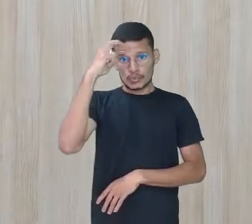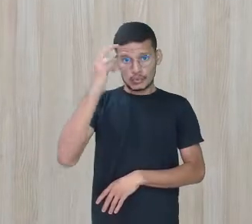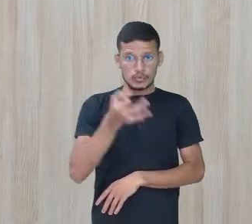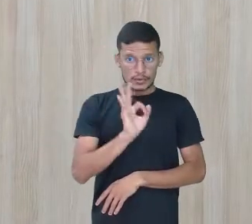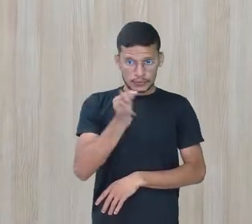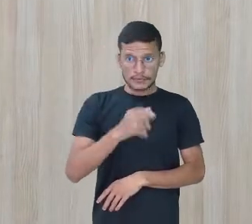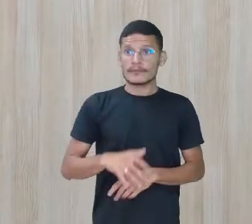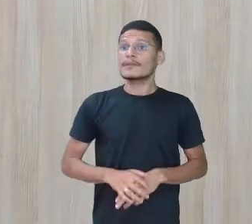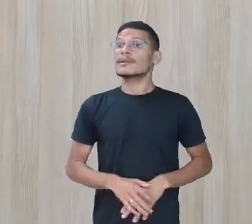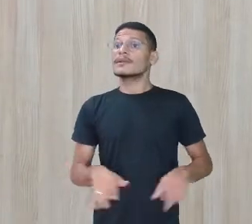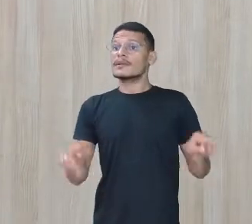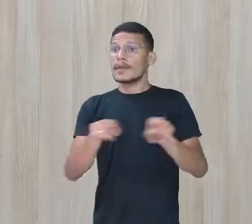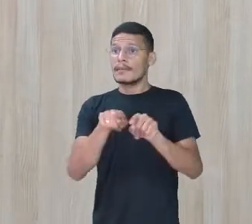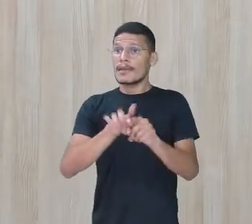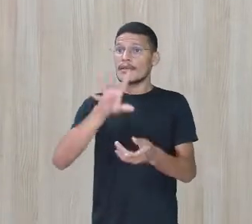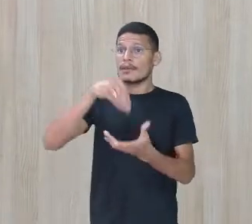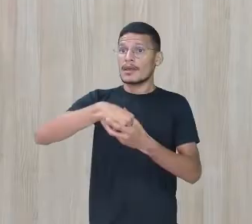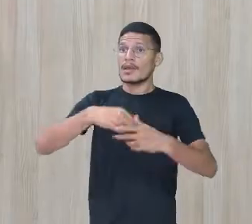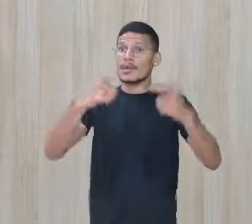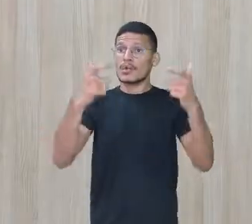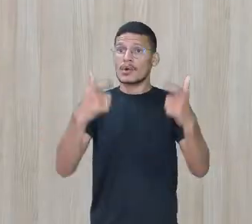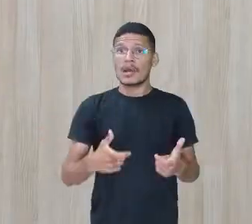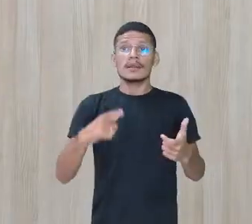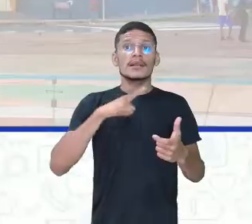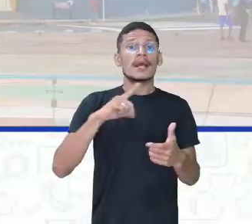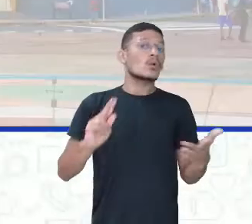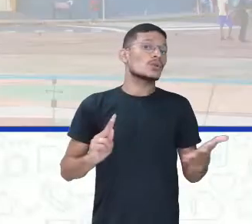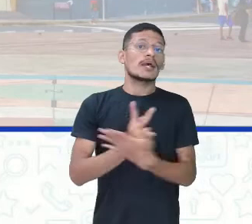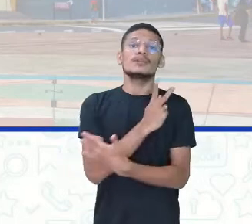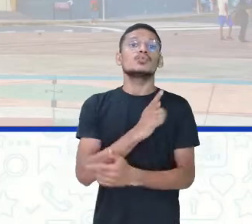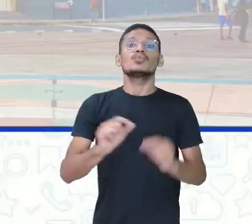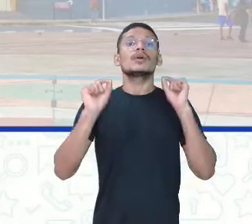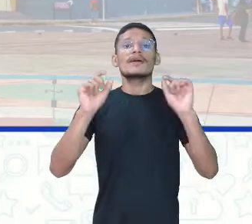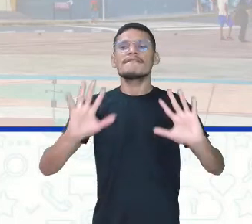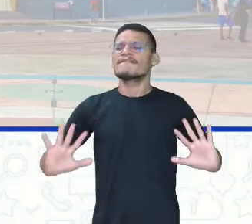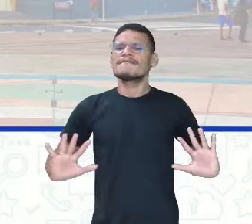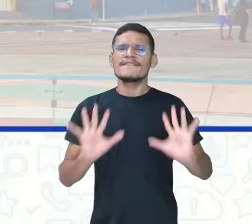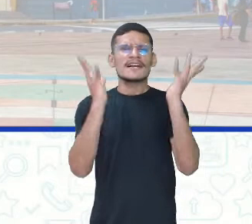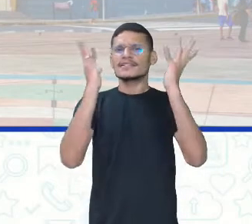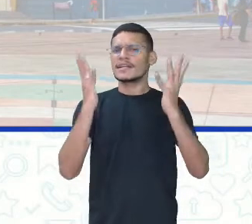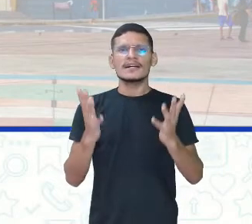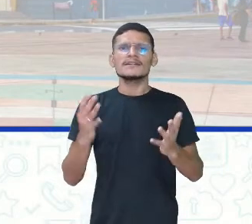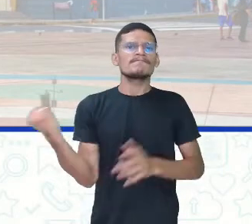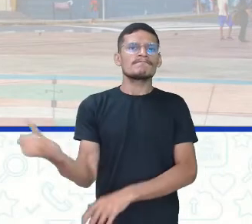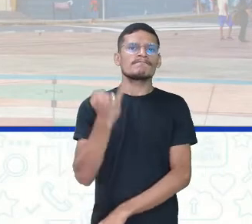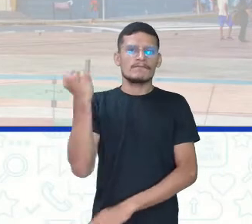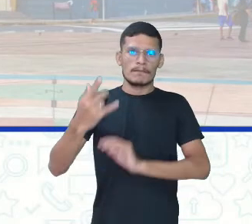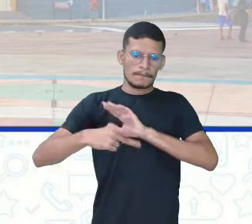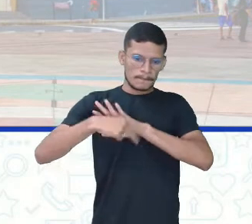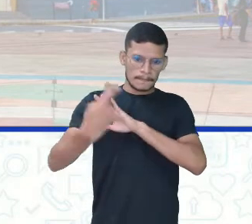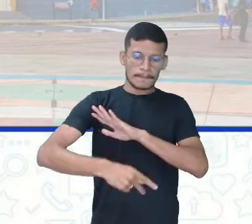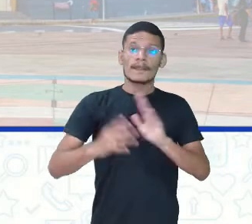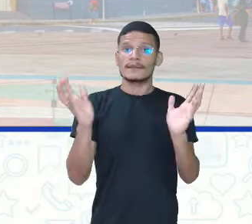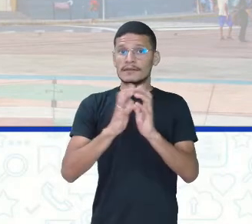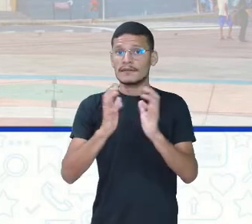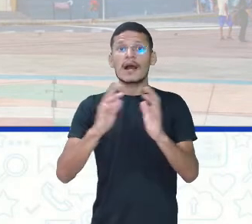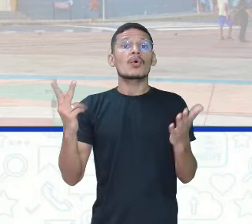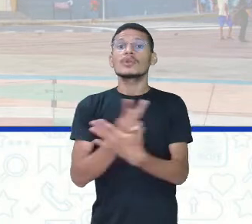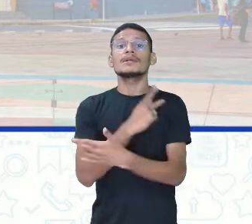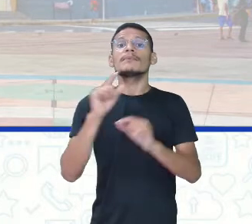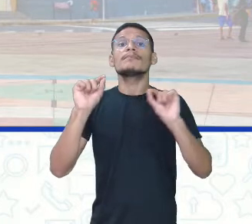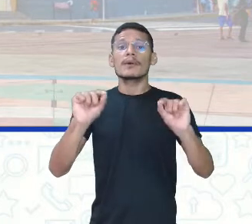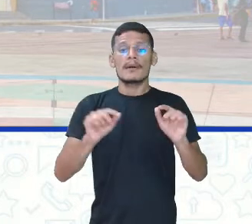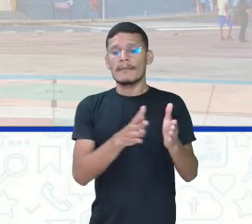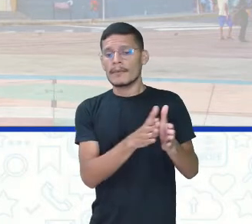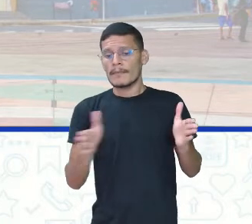E é aí, nesse lugar, no Pátio do Terço, onde nós temos uma das celebrações mais fantásticas do Recife, que acontece durante o